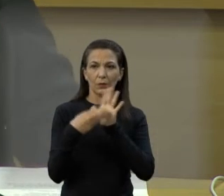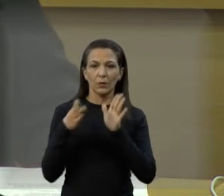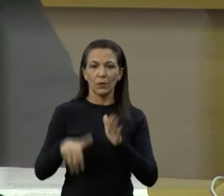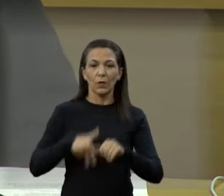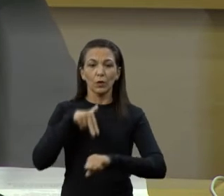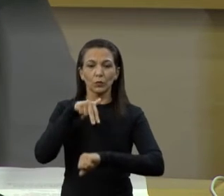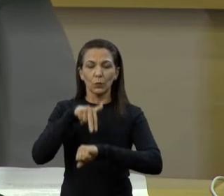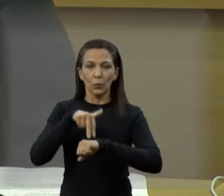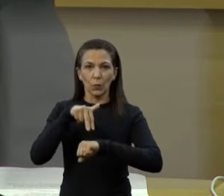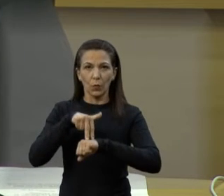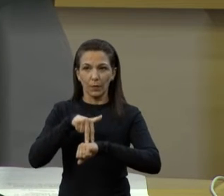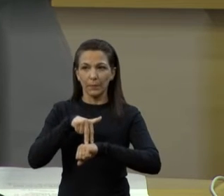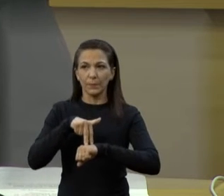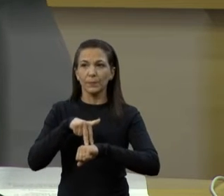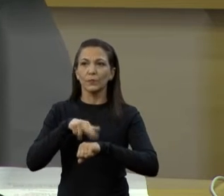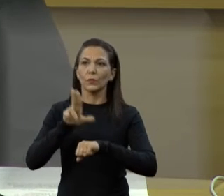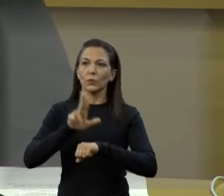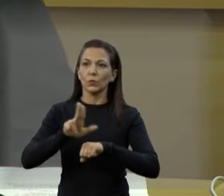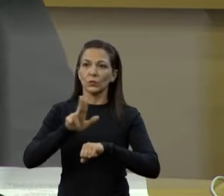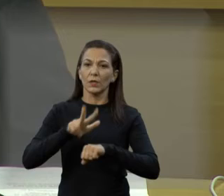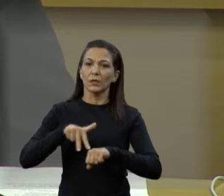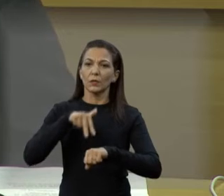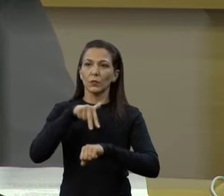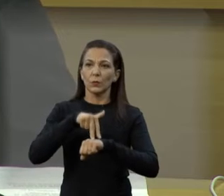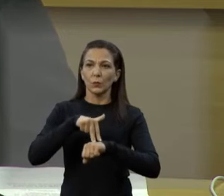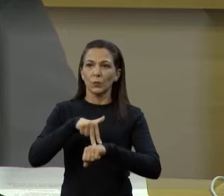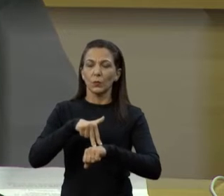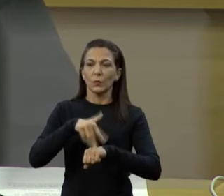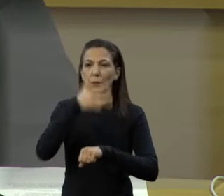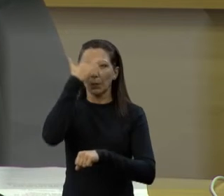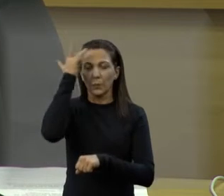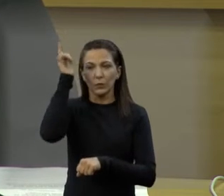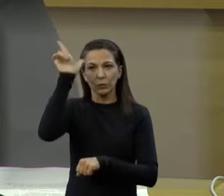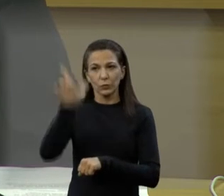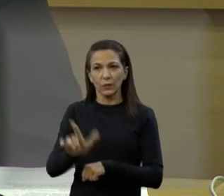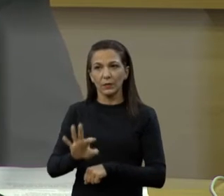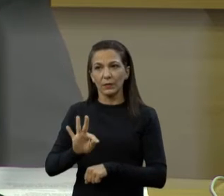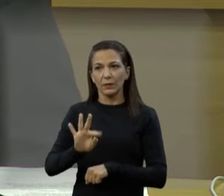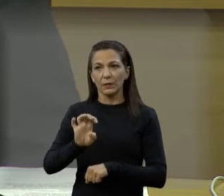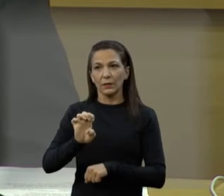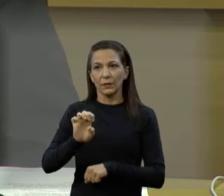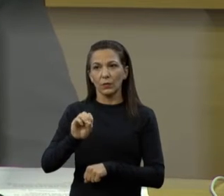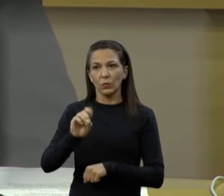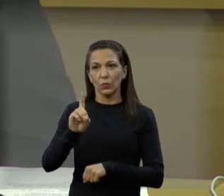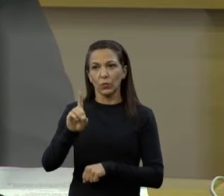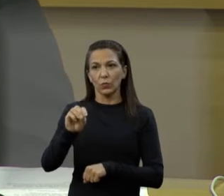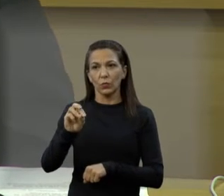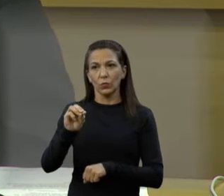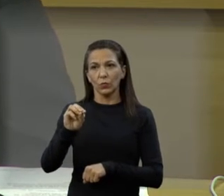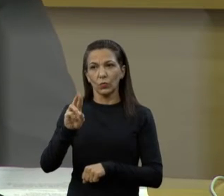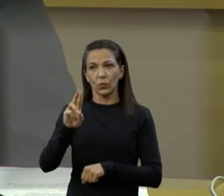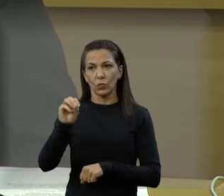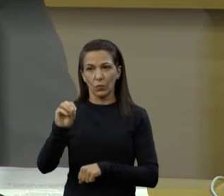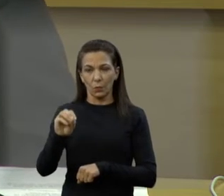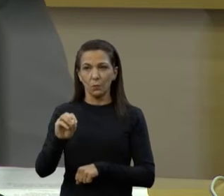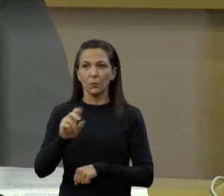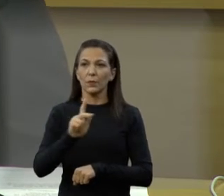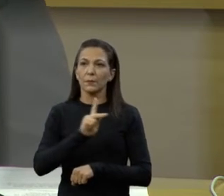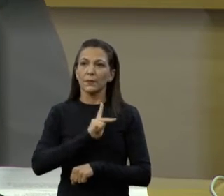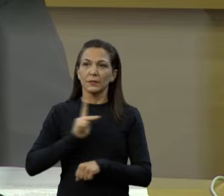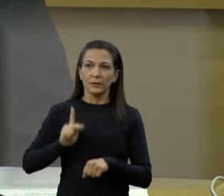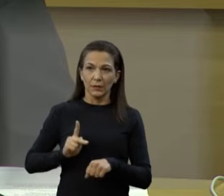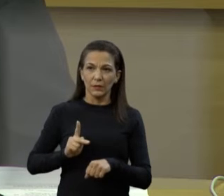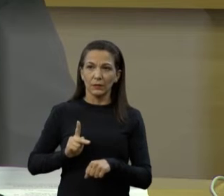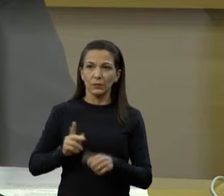passar para Tribuna Popular usar a Tribuna Popular o senhor Teodoro Borelli bratficher presidente